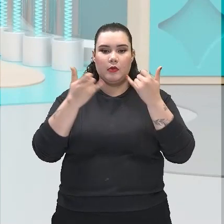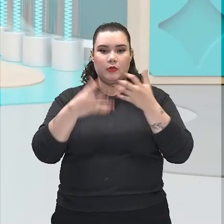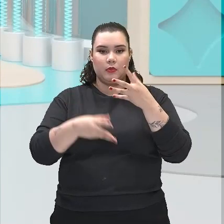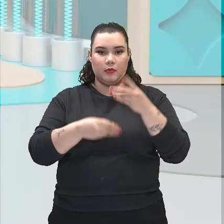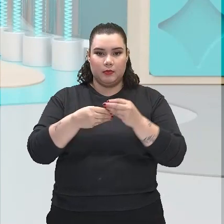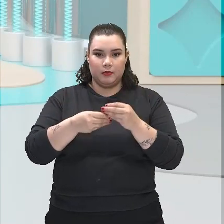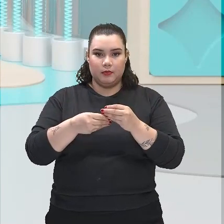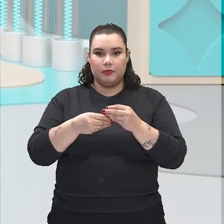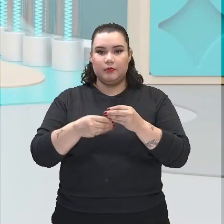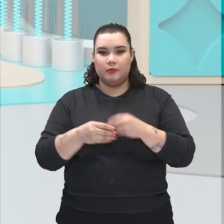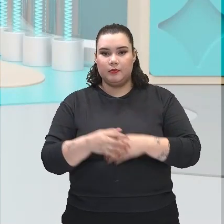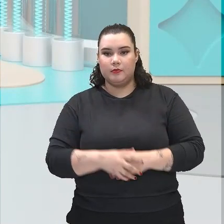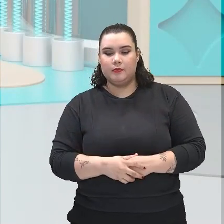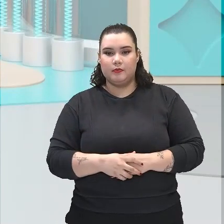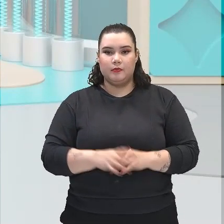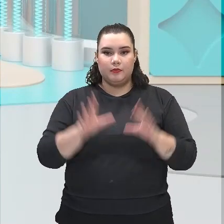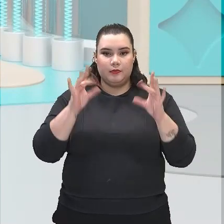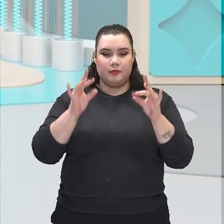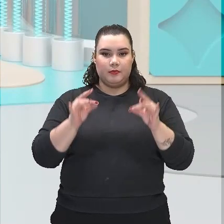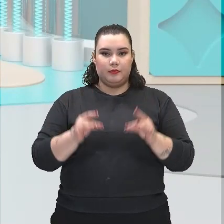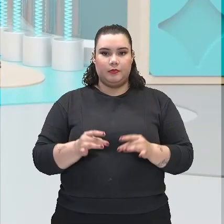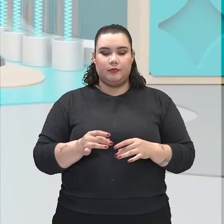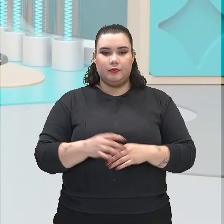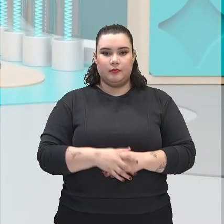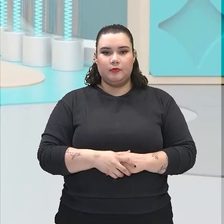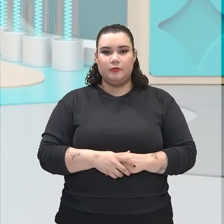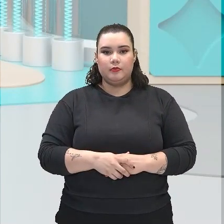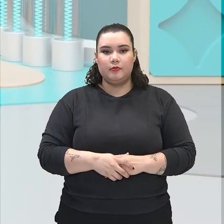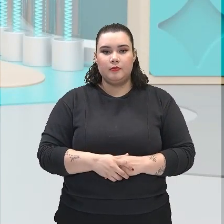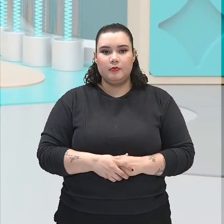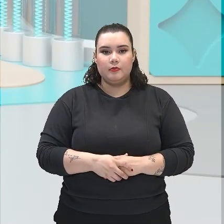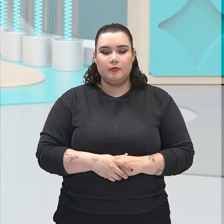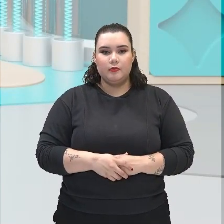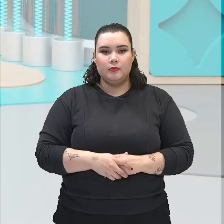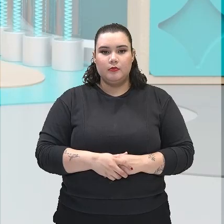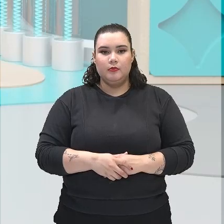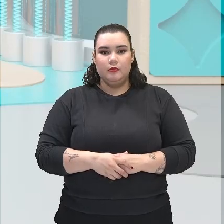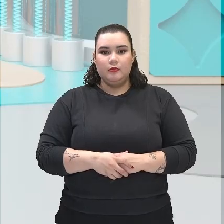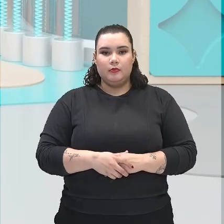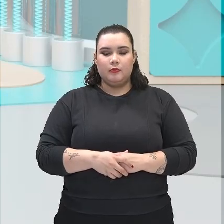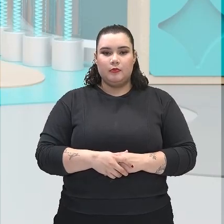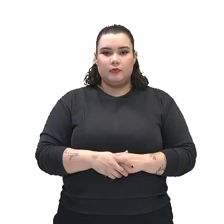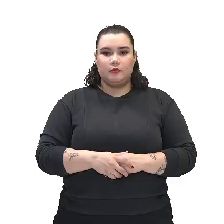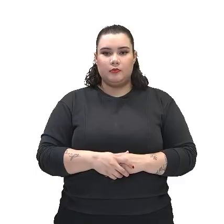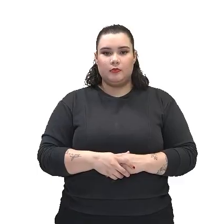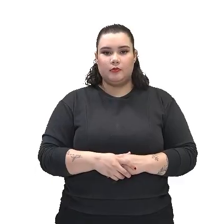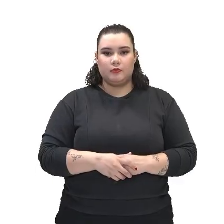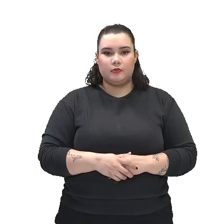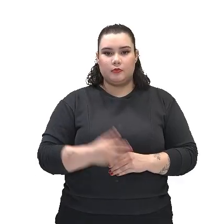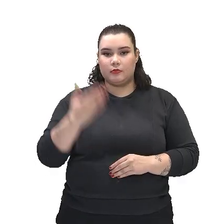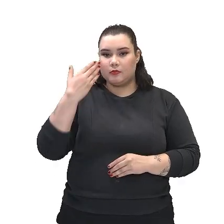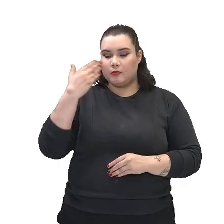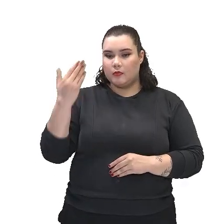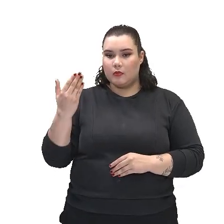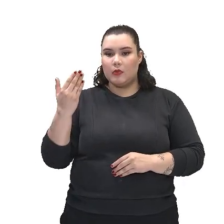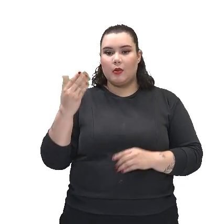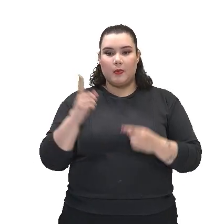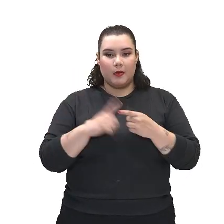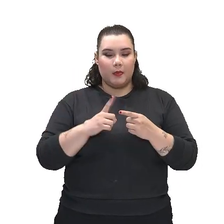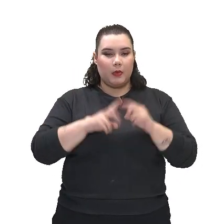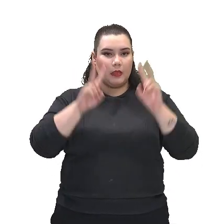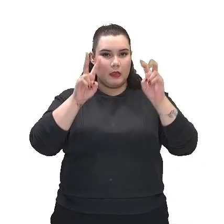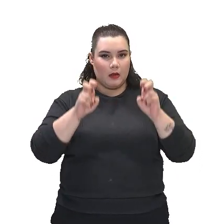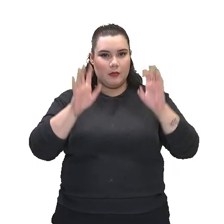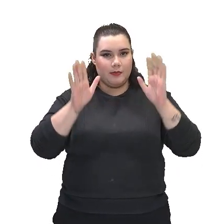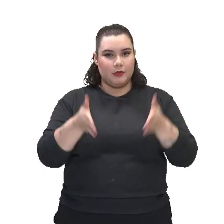Então vamos observar em detalhes, vamos lá colocando aí o planejamento. Olha só, então o primeiro ponto a gente já sabe